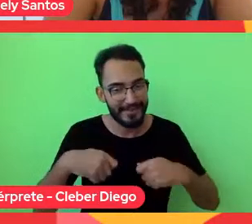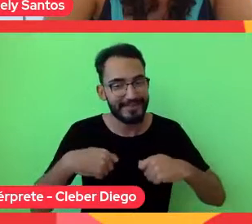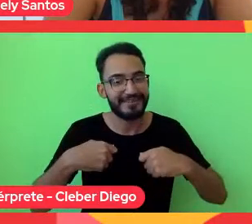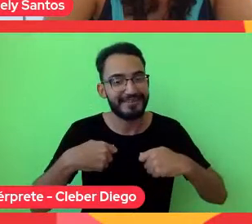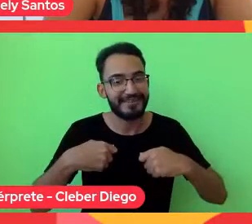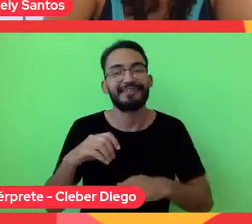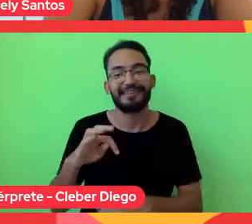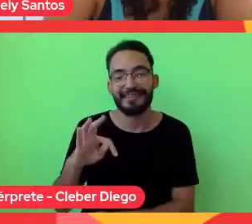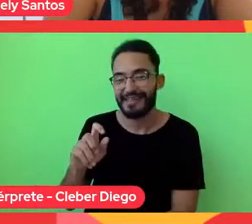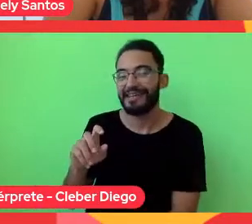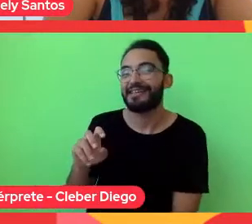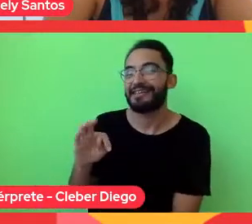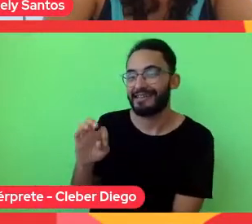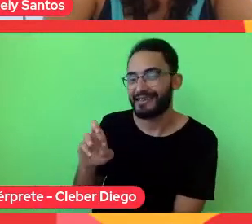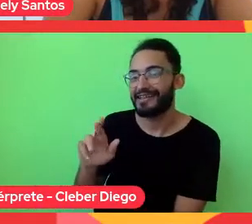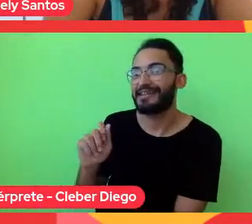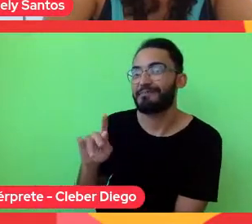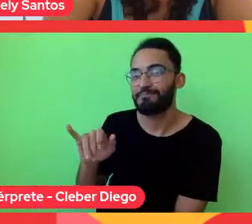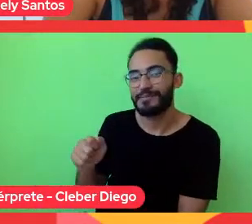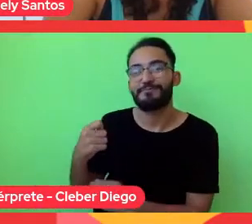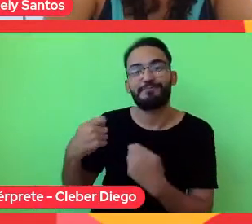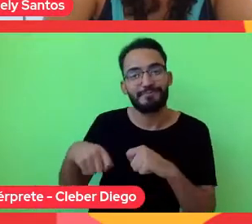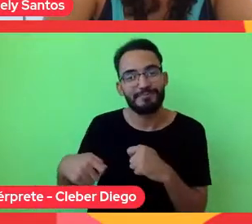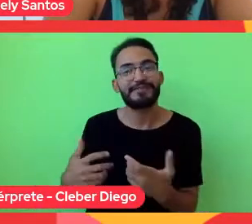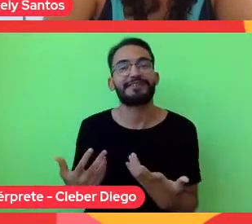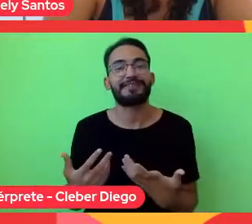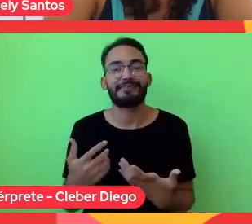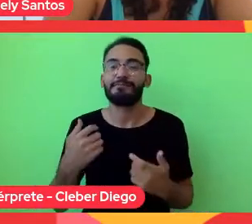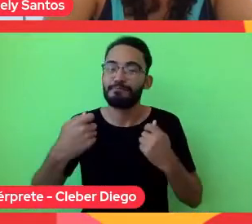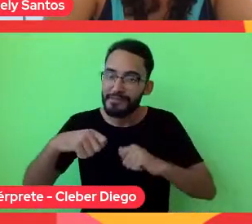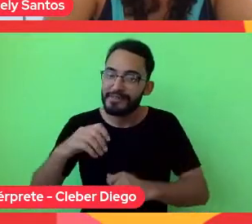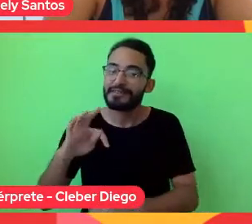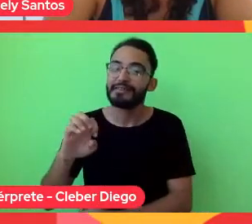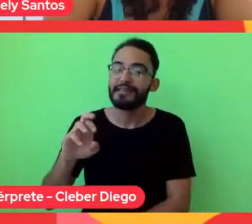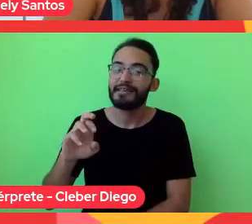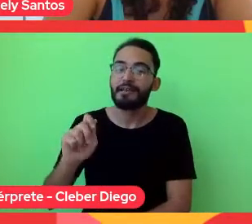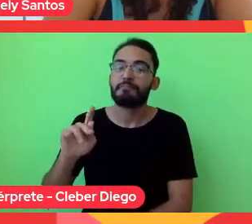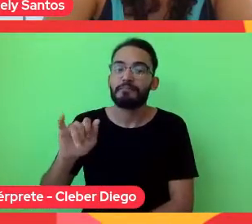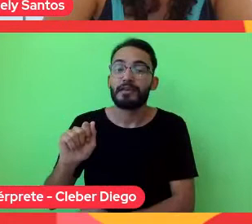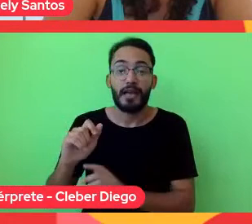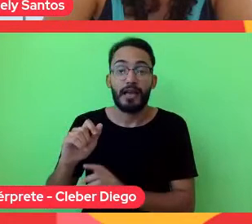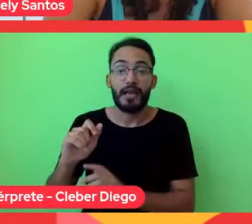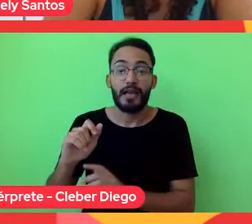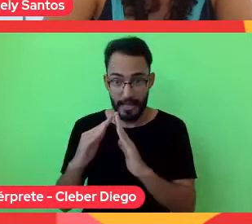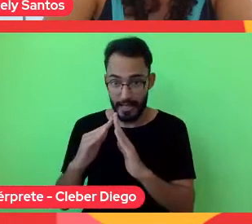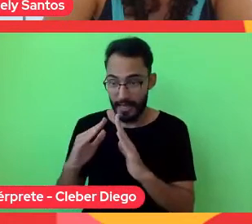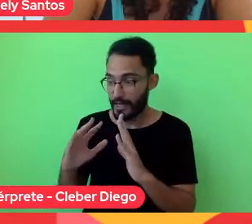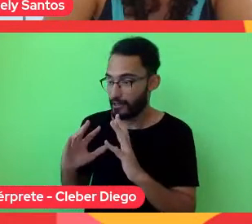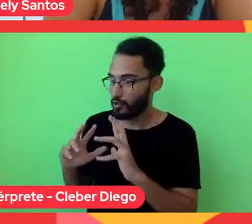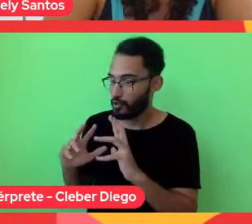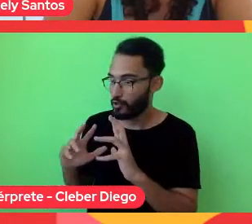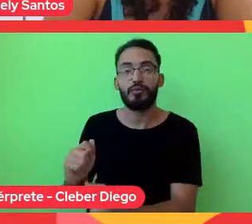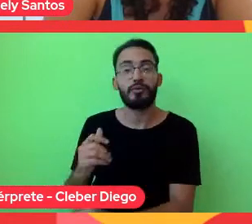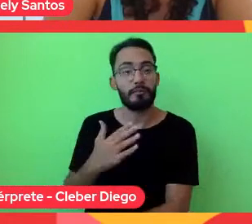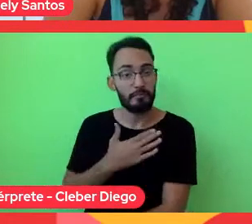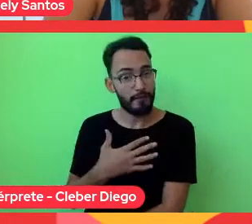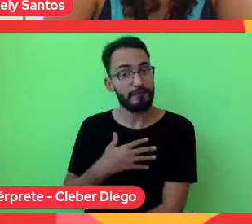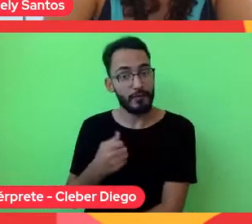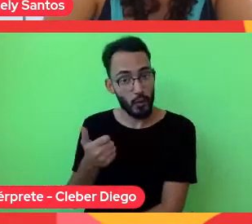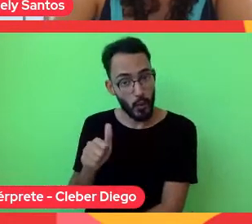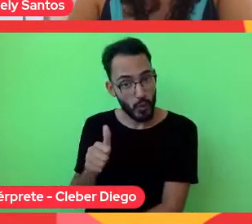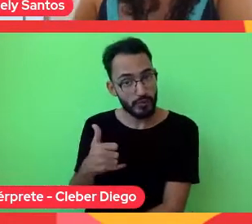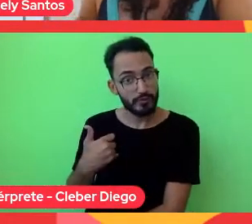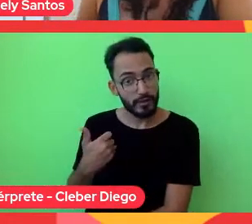Para mim, terapeuta, vai falar isso? Gente, não, mas muito, muita terapia. Aqui em casa, todo mundo é terapeutizado. Até meu filho de 11 anos, está todo